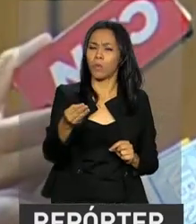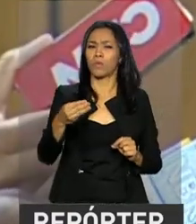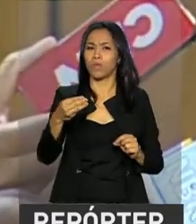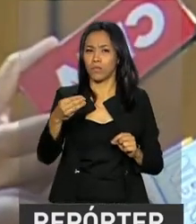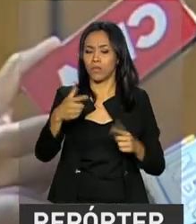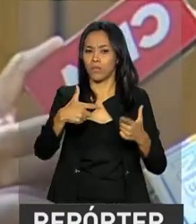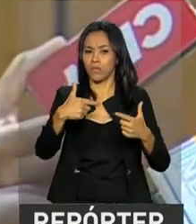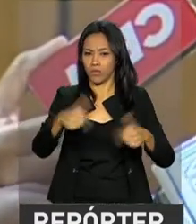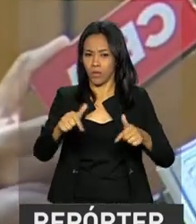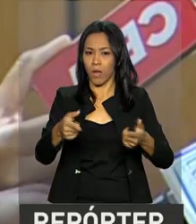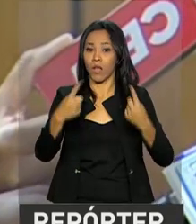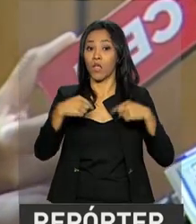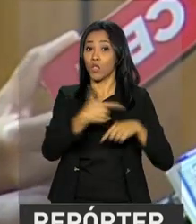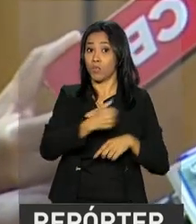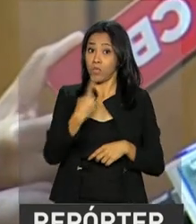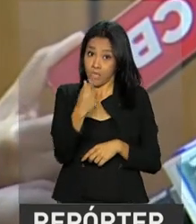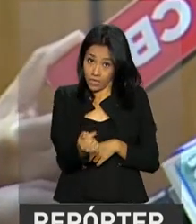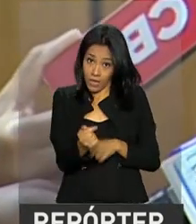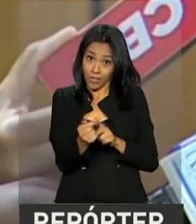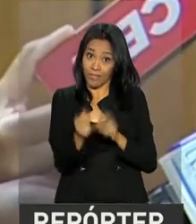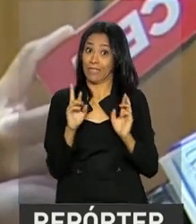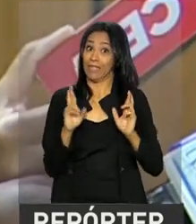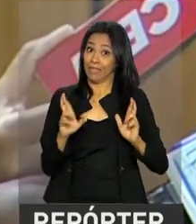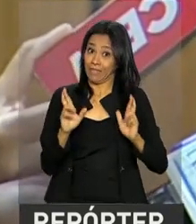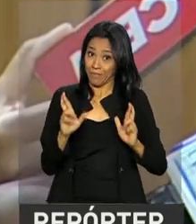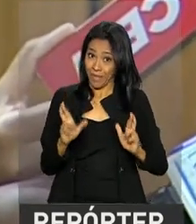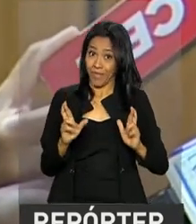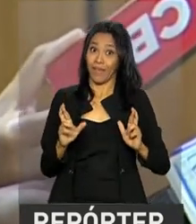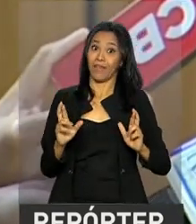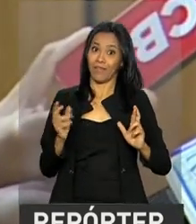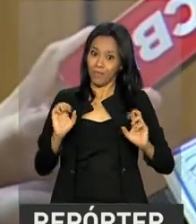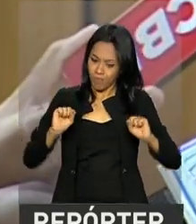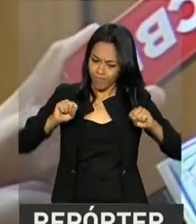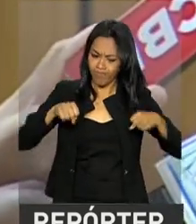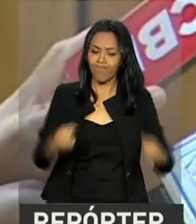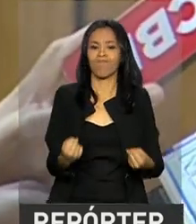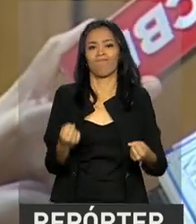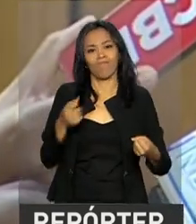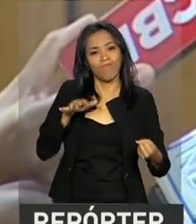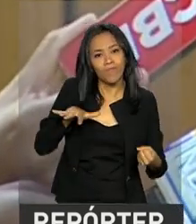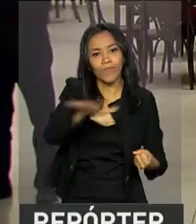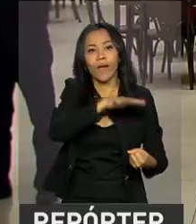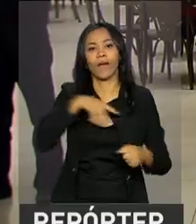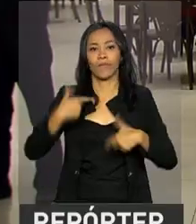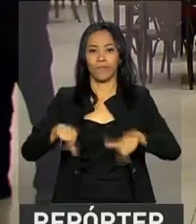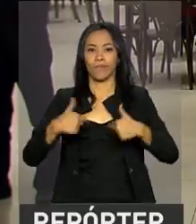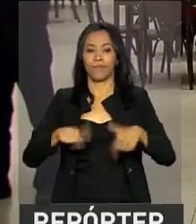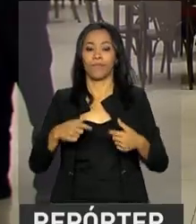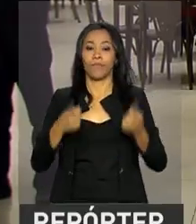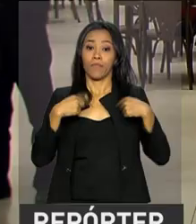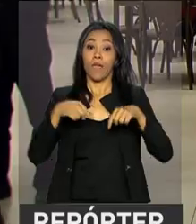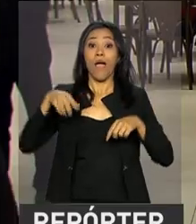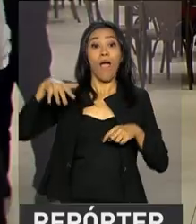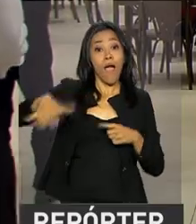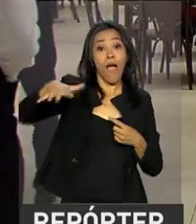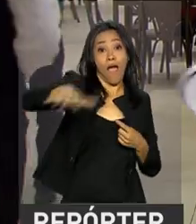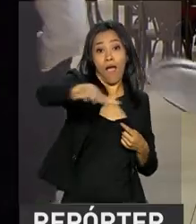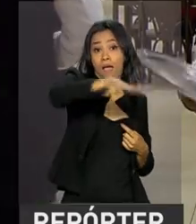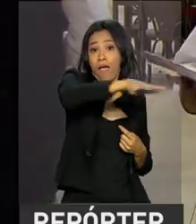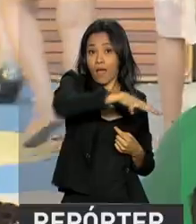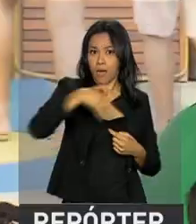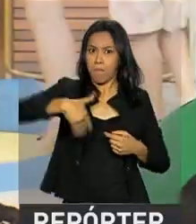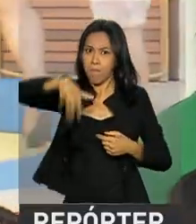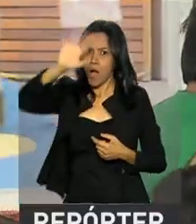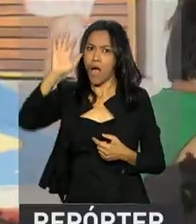2017 espera claramente uma tendência de reversão desse dessa tendência os setores que concentrava a